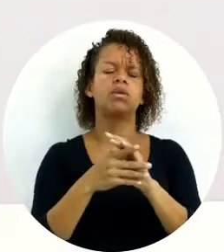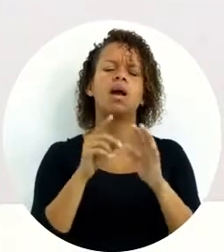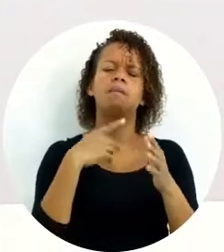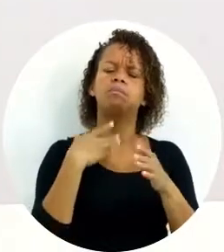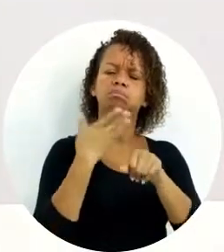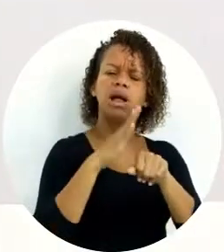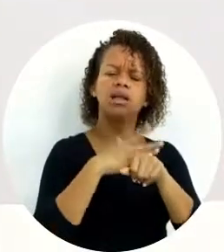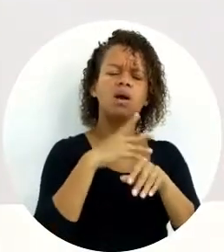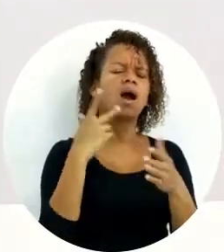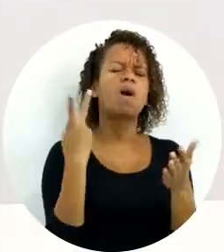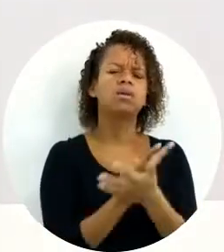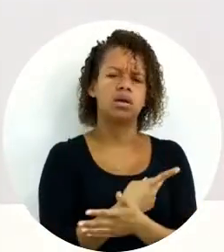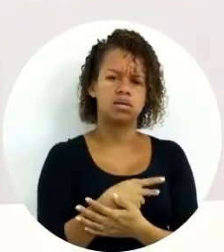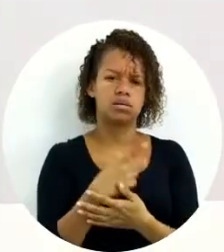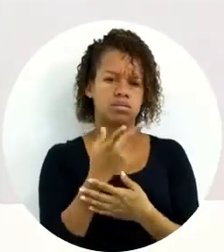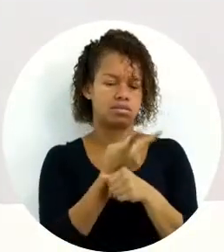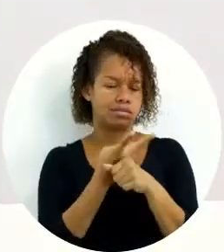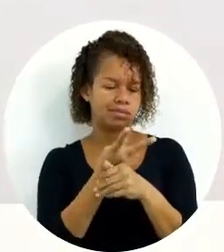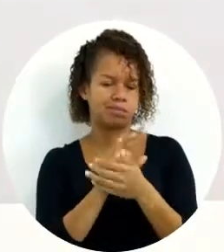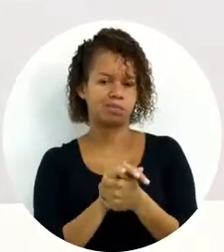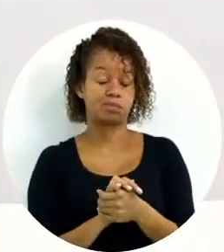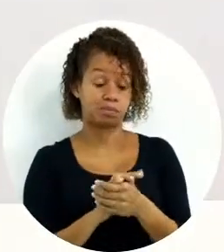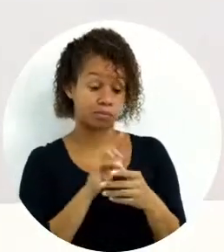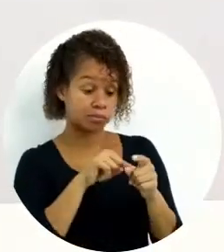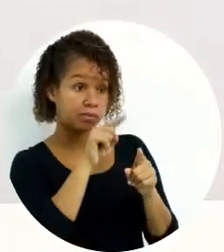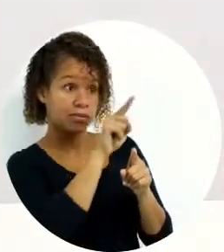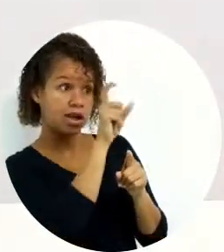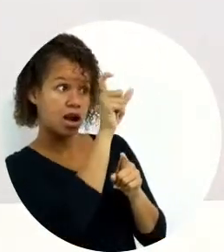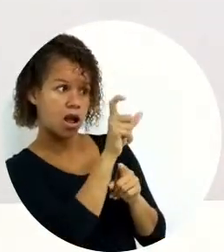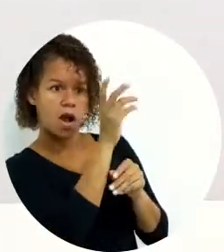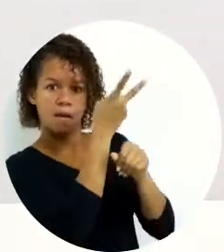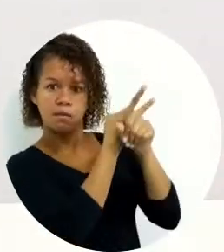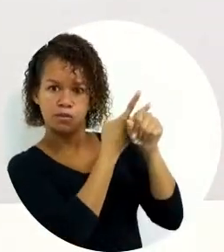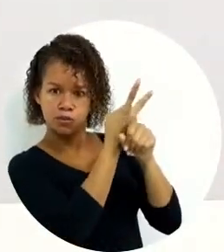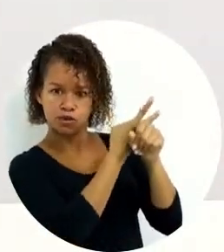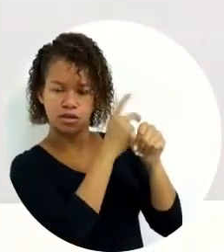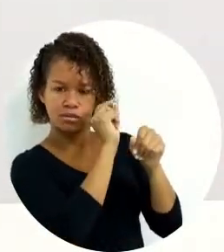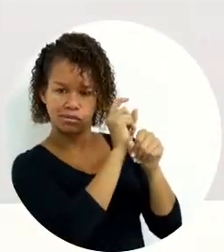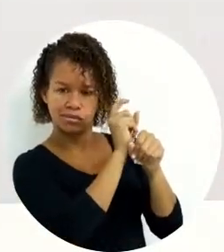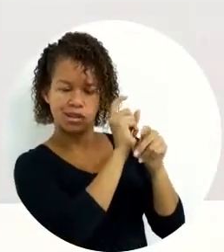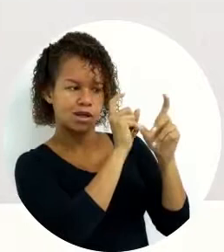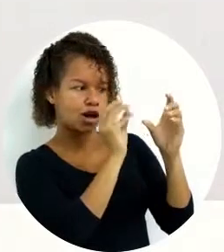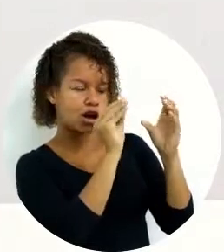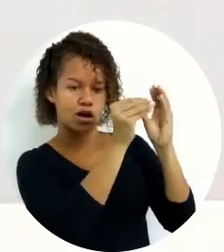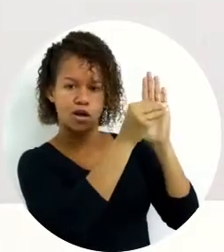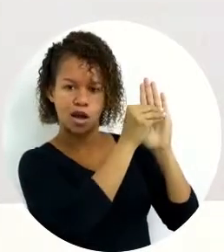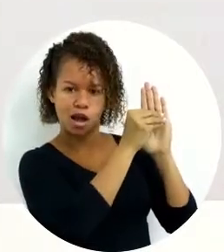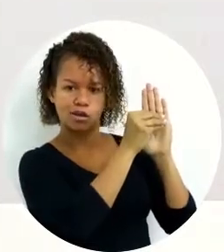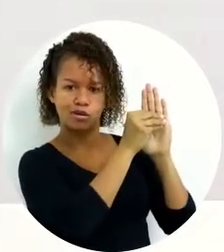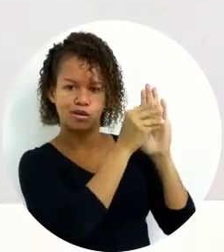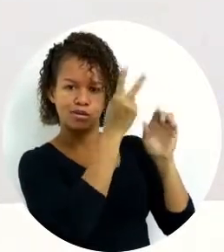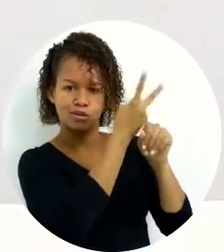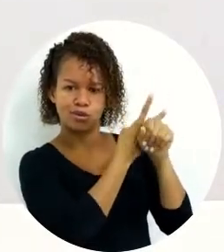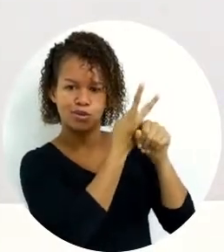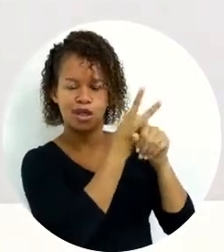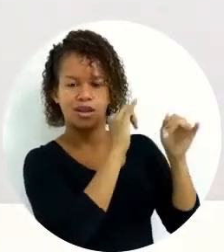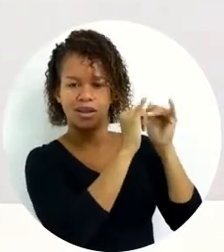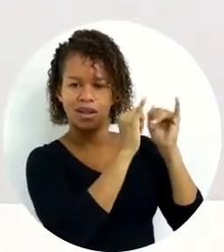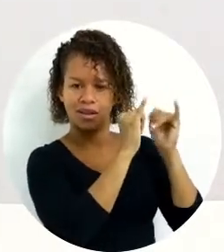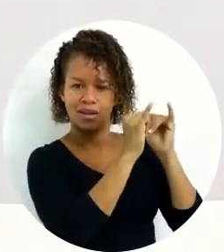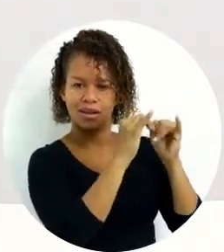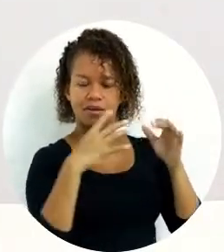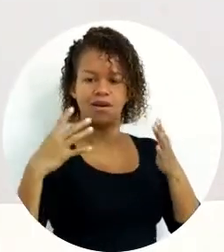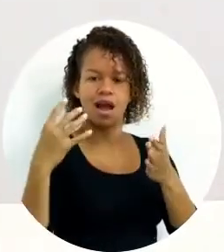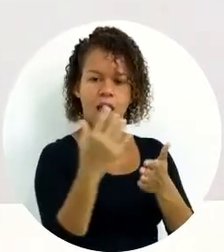esse mecanismo de busca? Você tem uma expressão de busca que é colocada, por exemplo, numa página de um buscador desse da internet, que